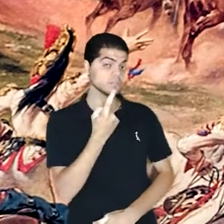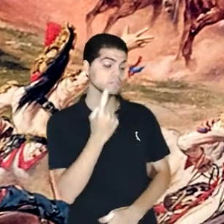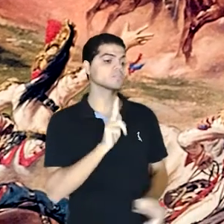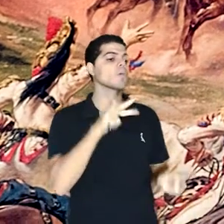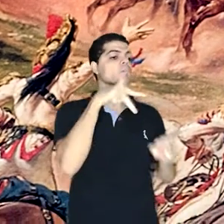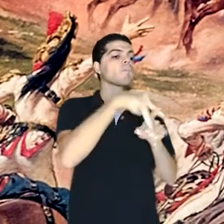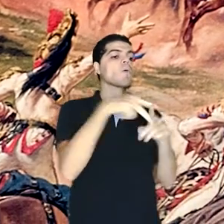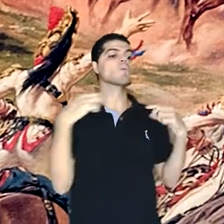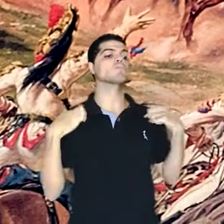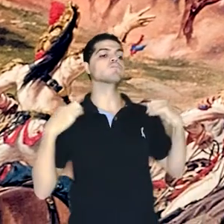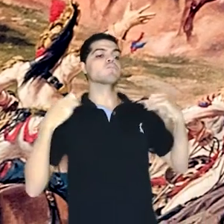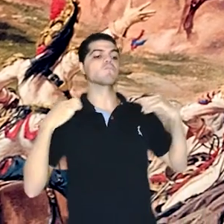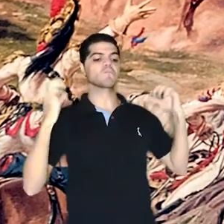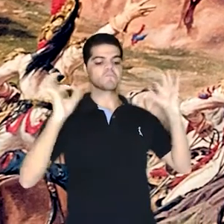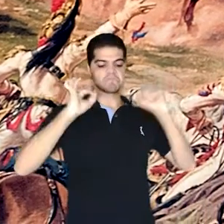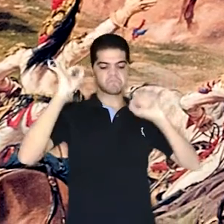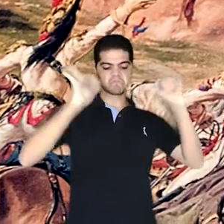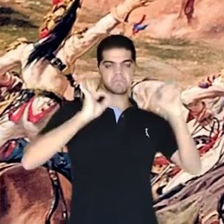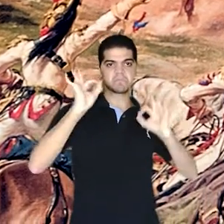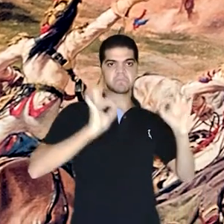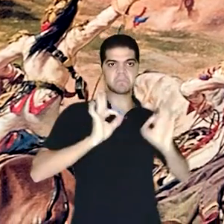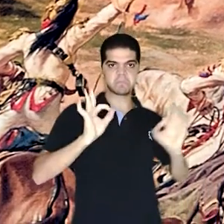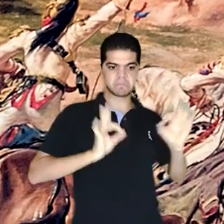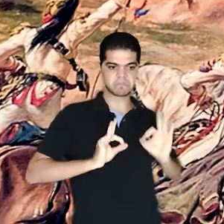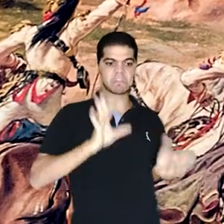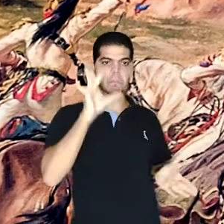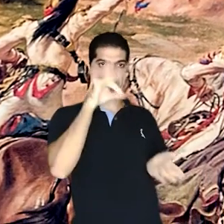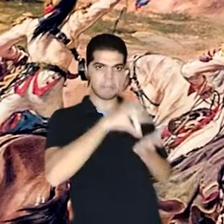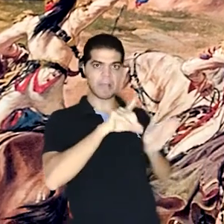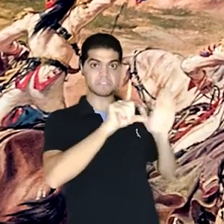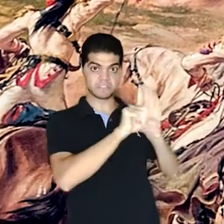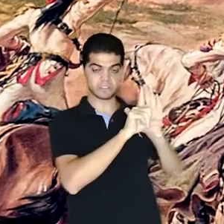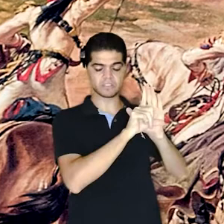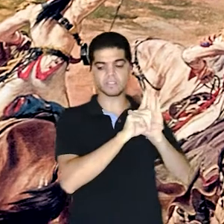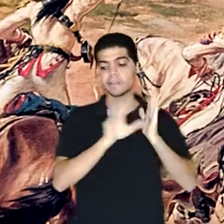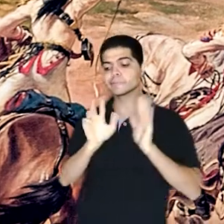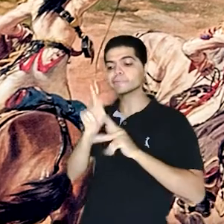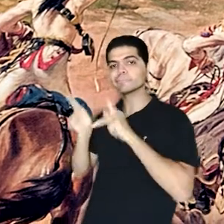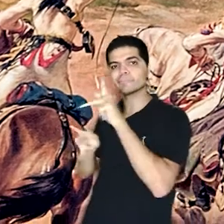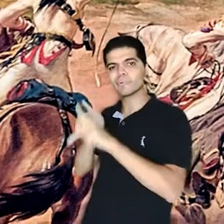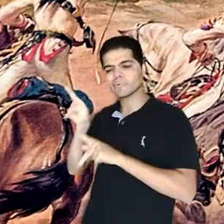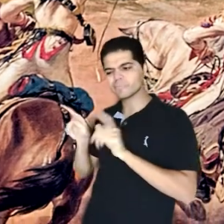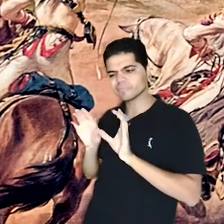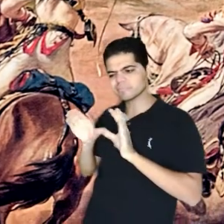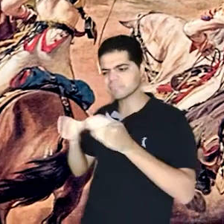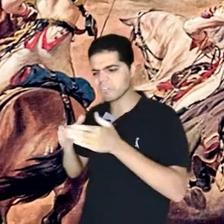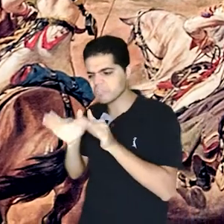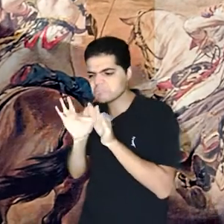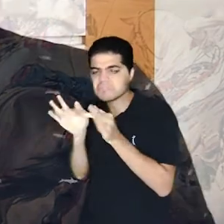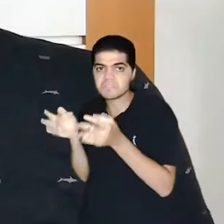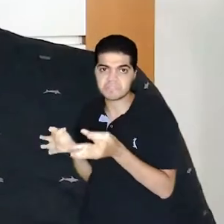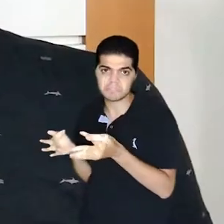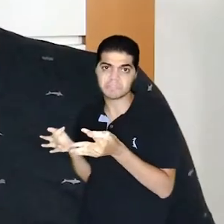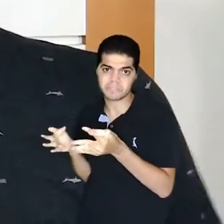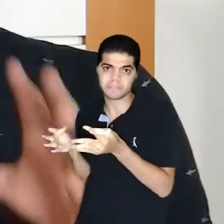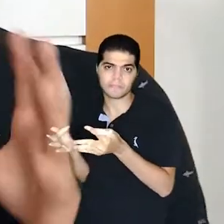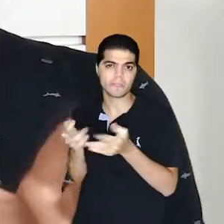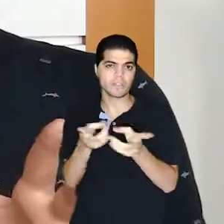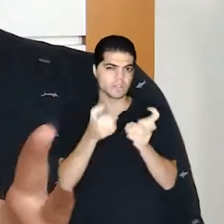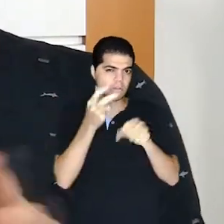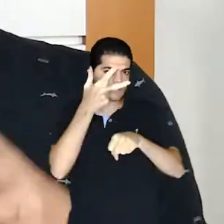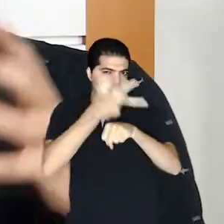com trajes adornados oficiais, com exceção do povo à esquerda, que está com trajes mais simples. Nós vamos fazer